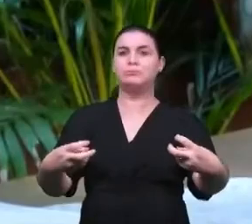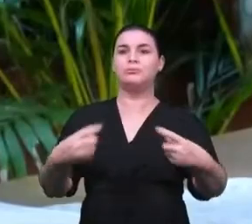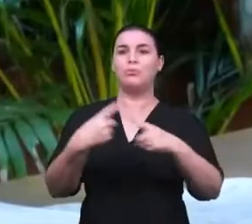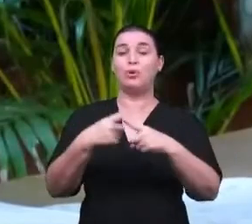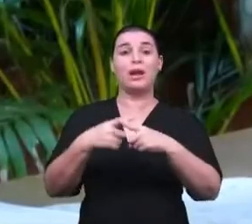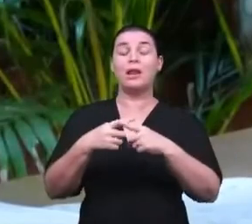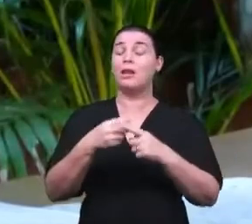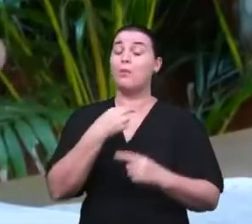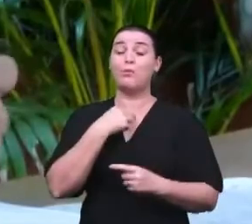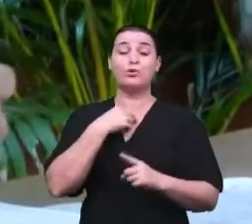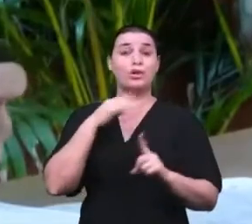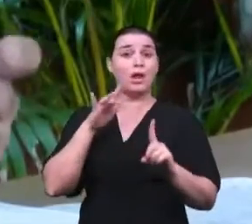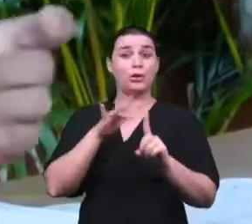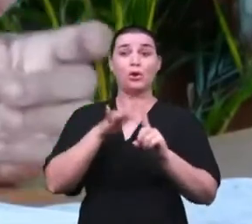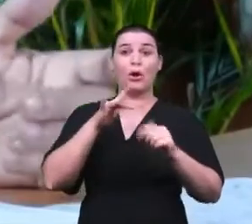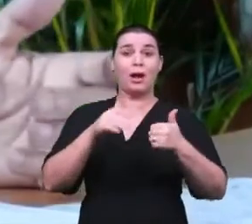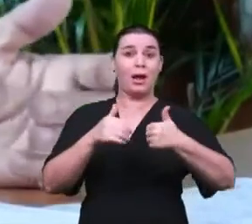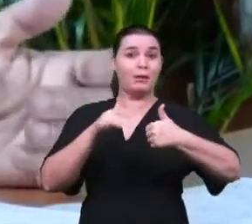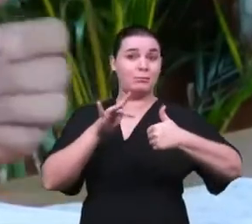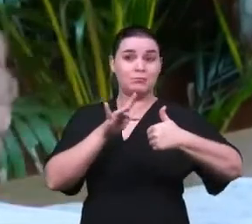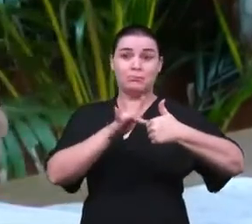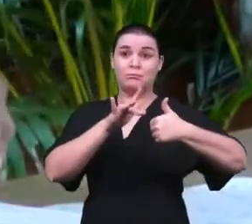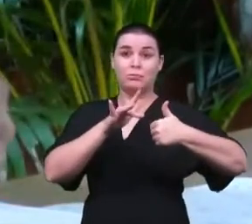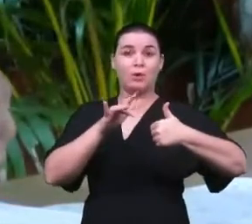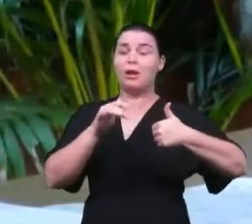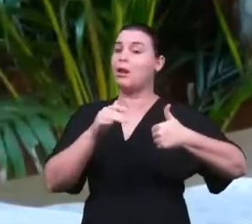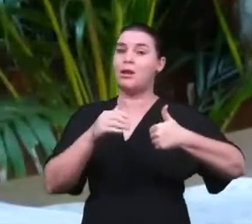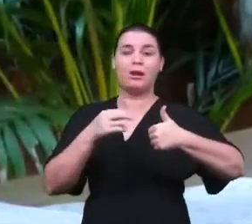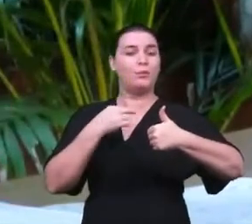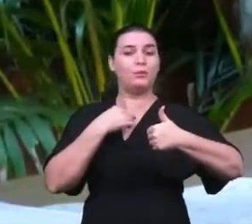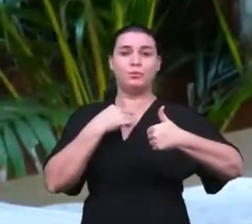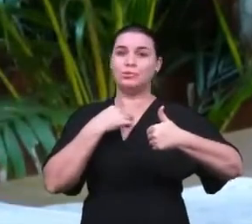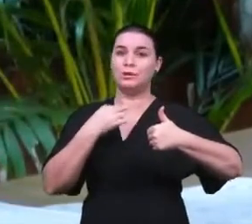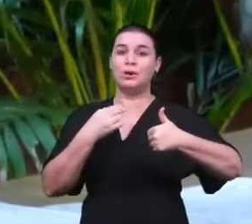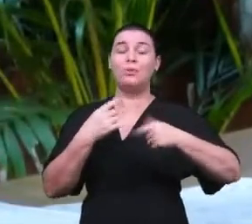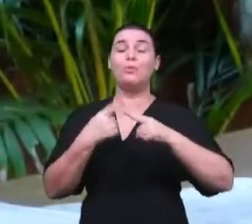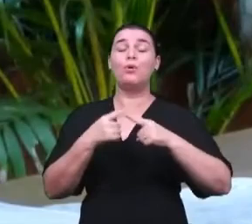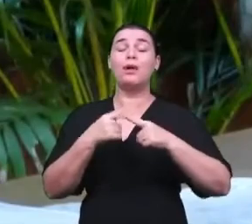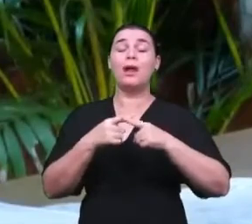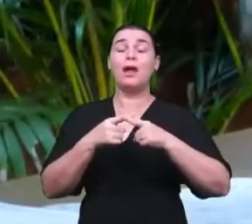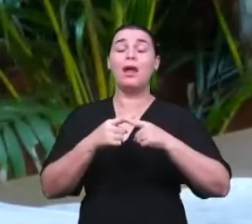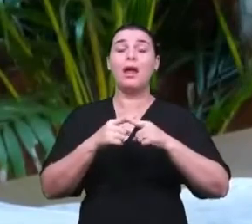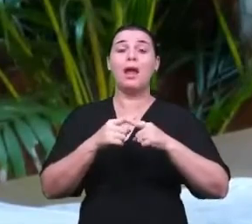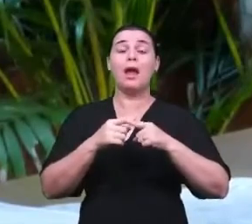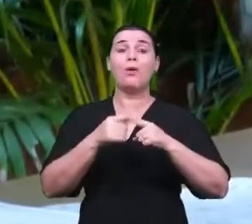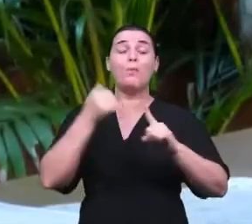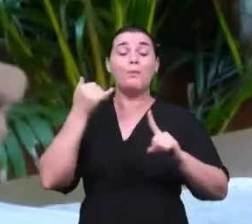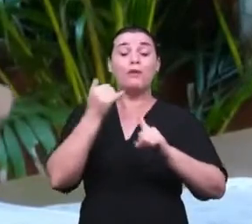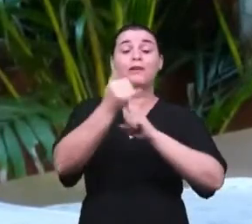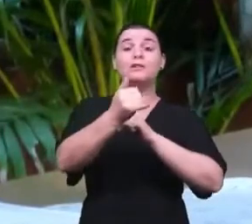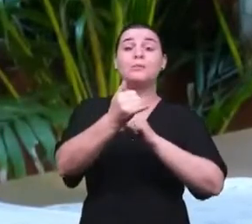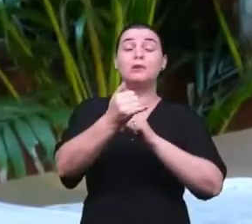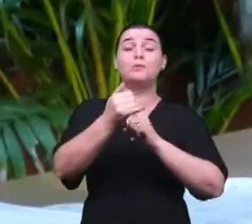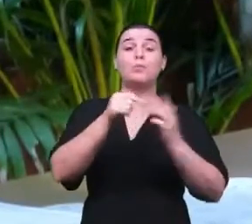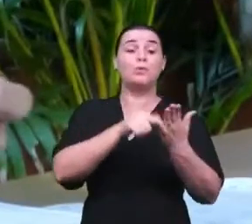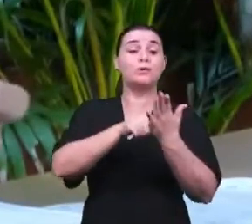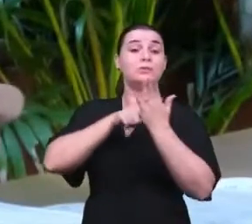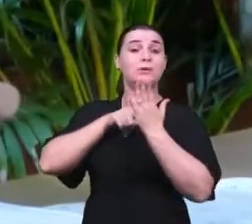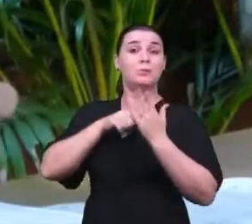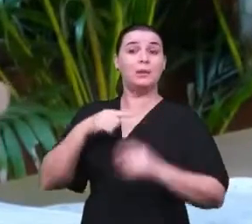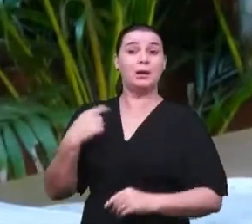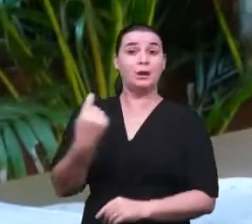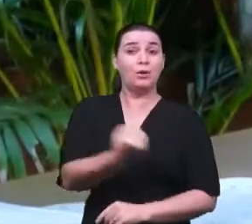aqui é praticamente algo que o Senhor estava mostrando para nós, porque quando o mistério